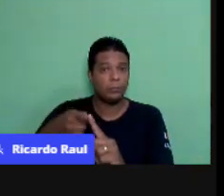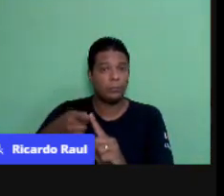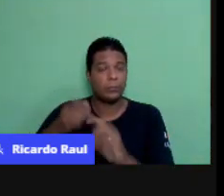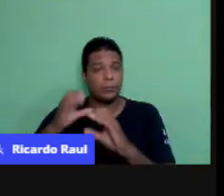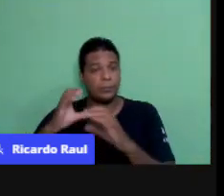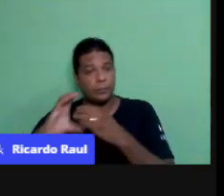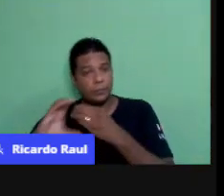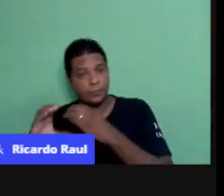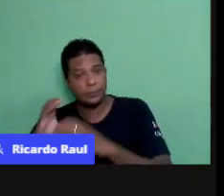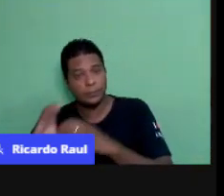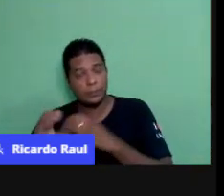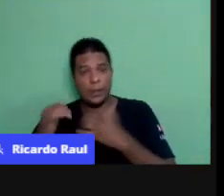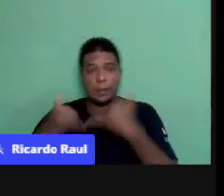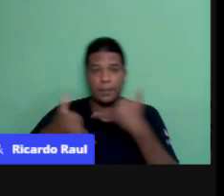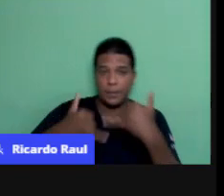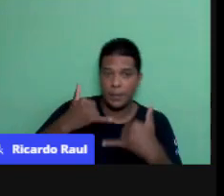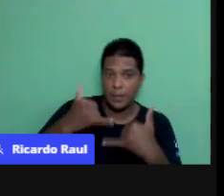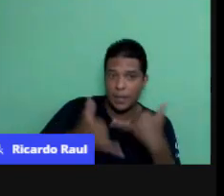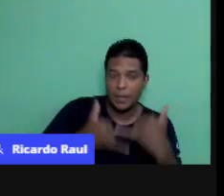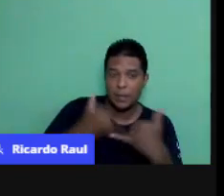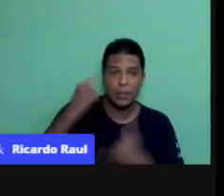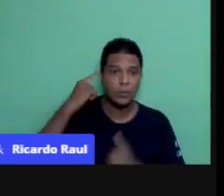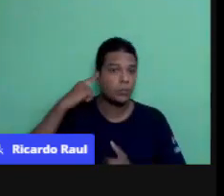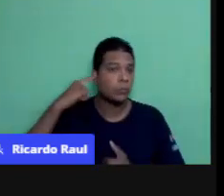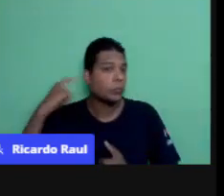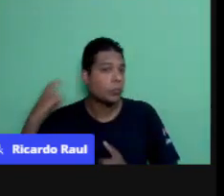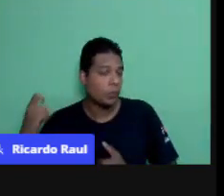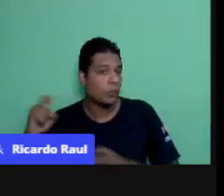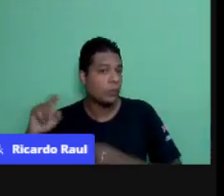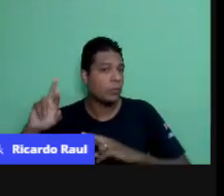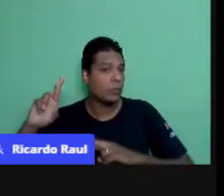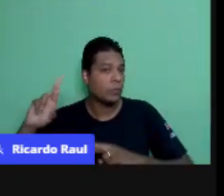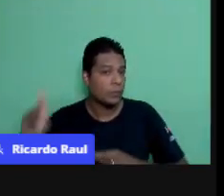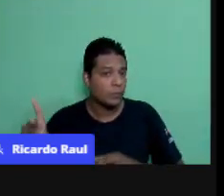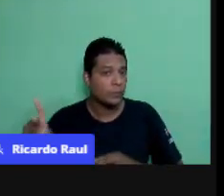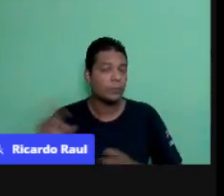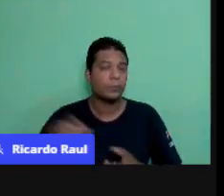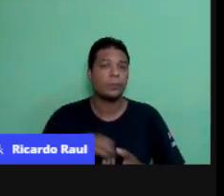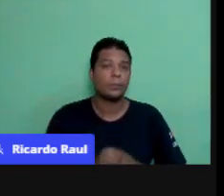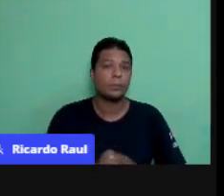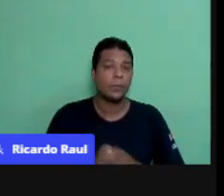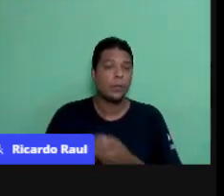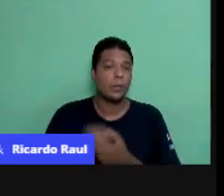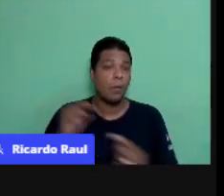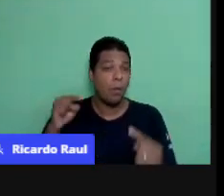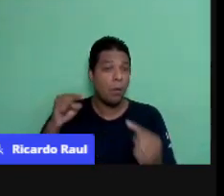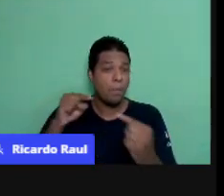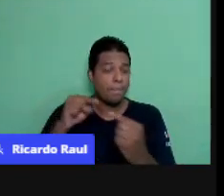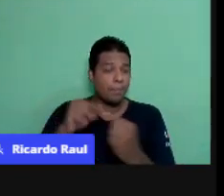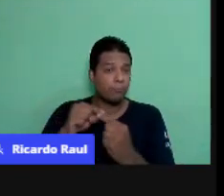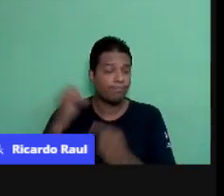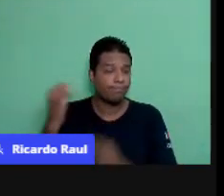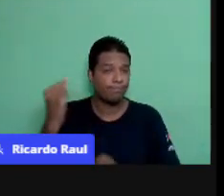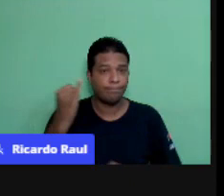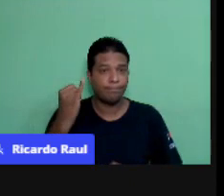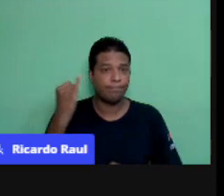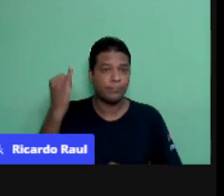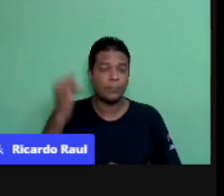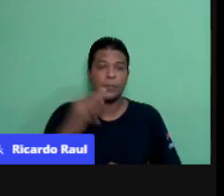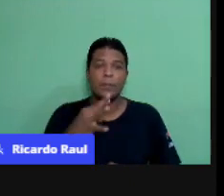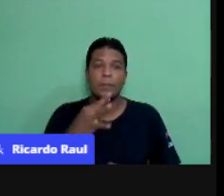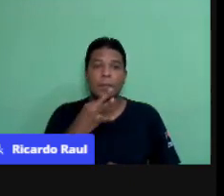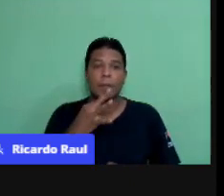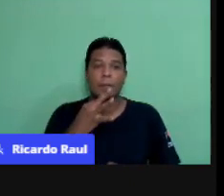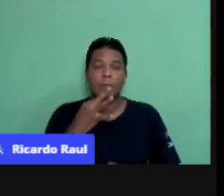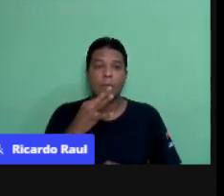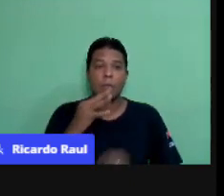Cantigas, brincadeiras, sonoridade. Agora, o meu objetivo principal é o conhecimento do